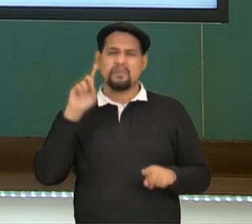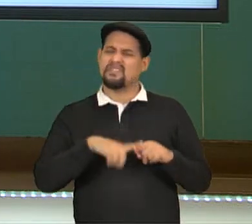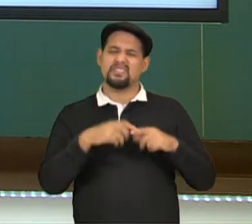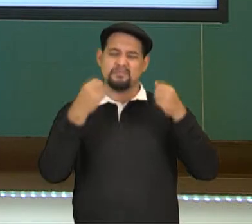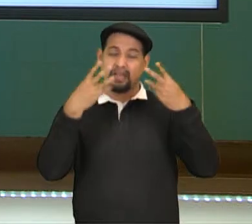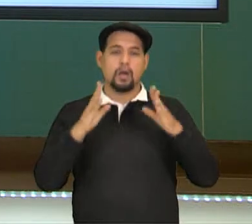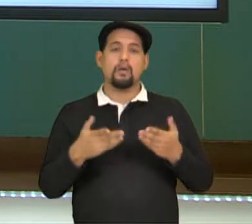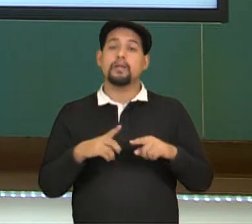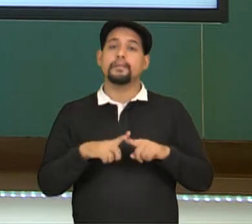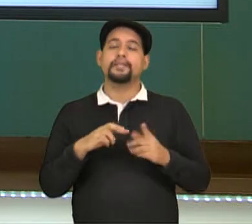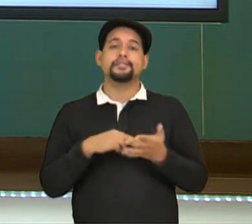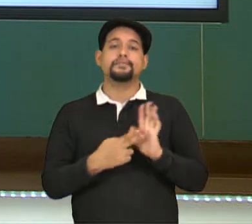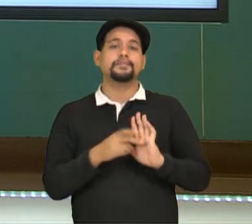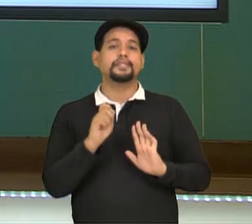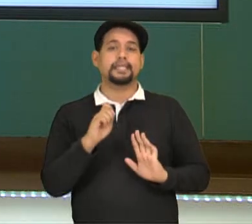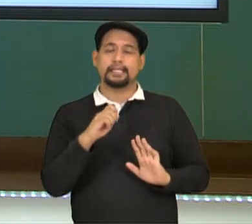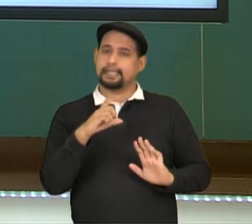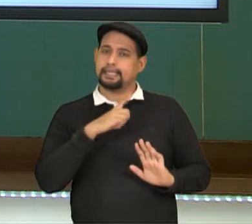teorias